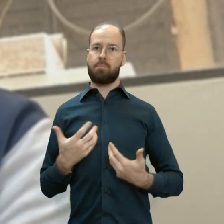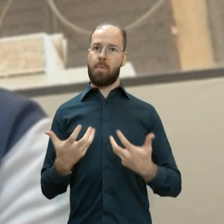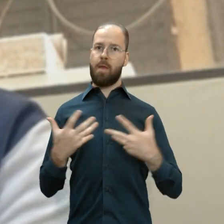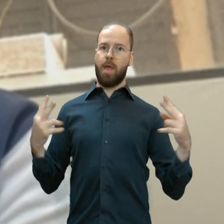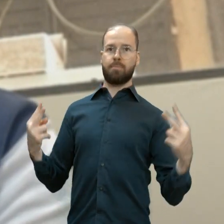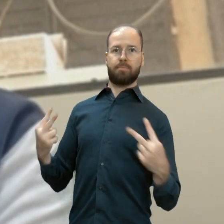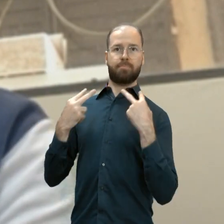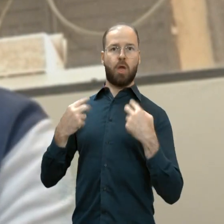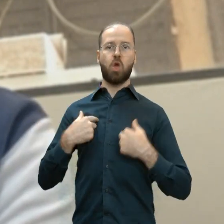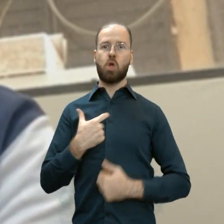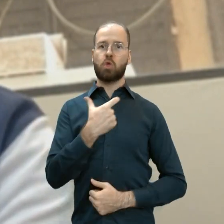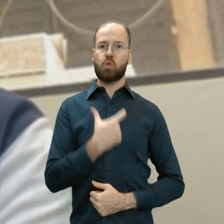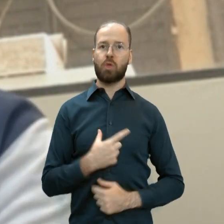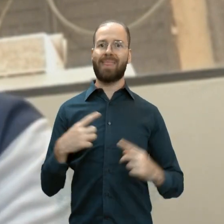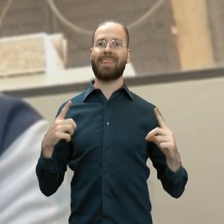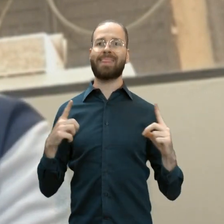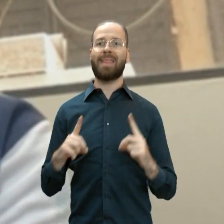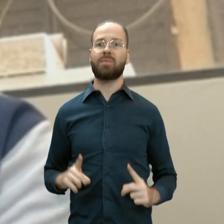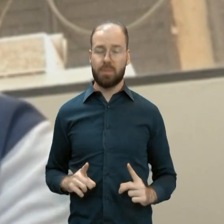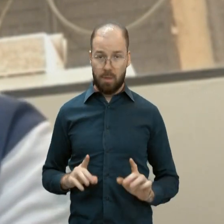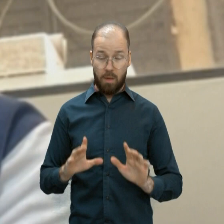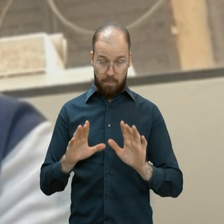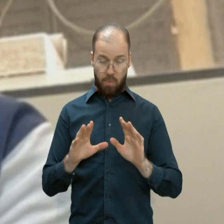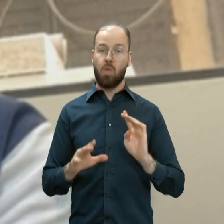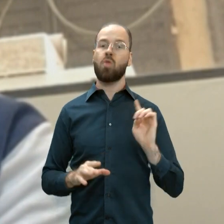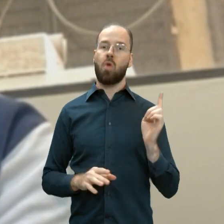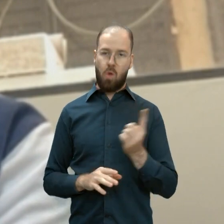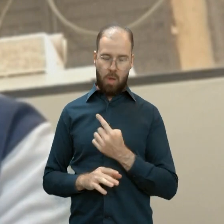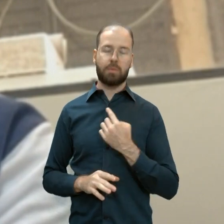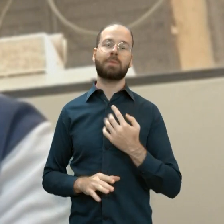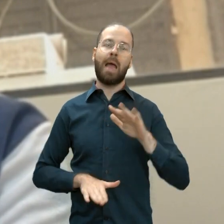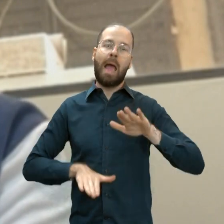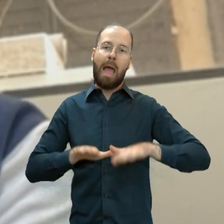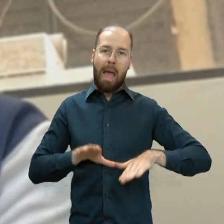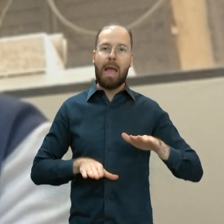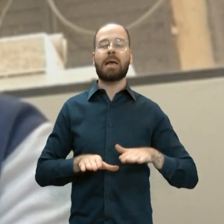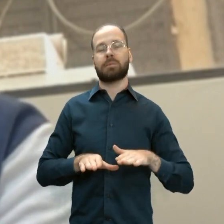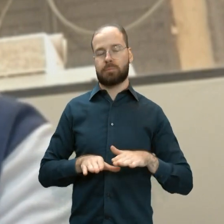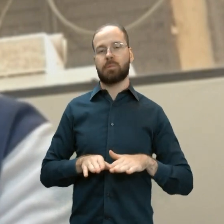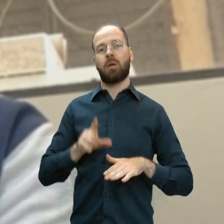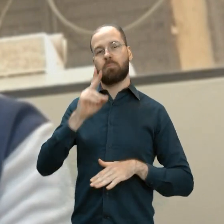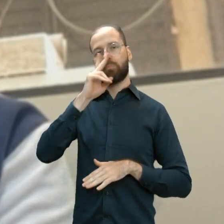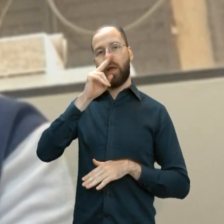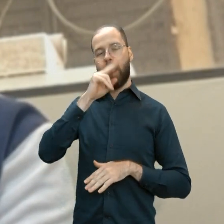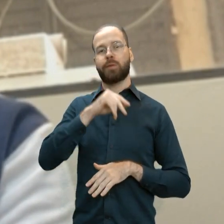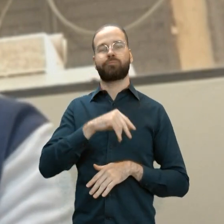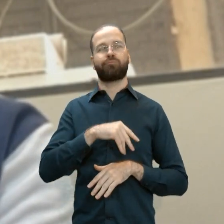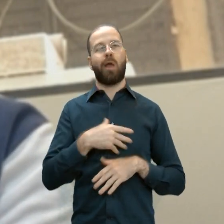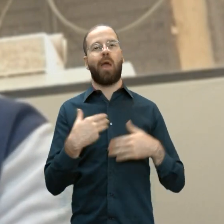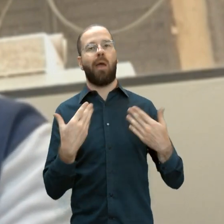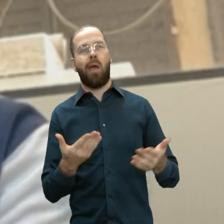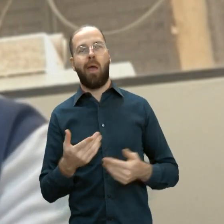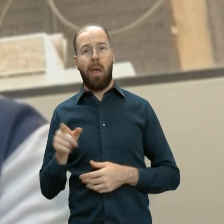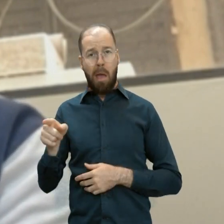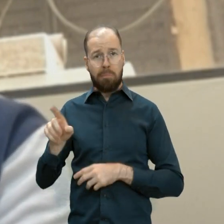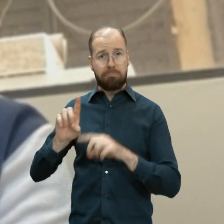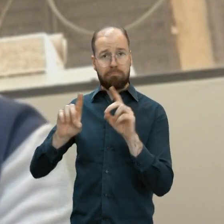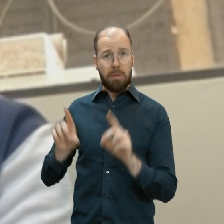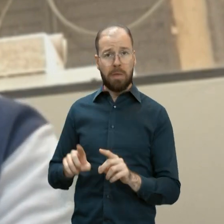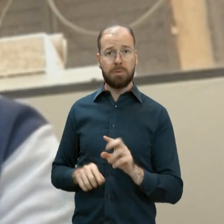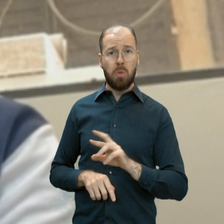como pessoa com deficiência, a gente acaba, às vezes, banalizando, porque a medida vem